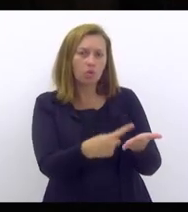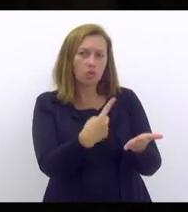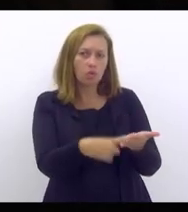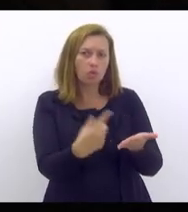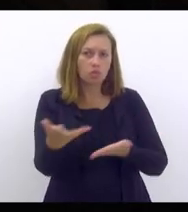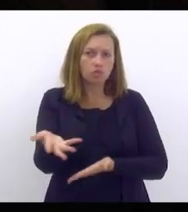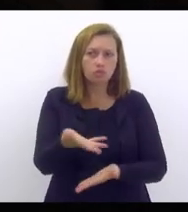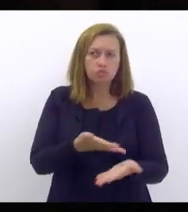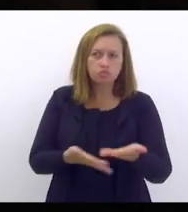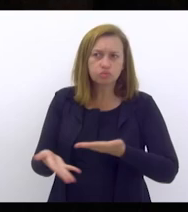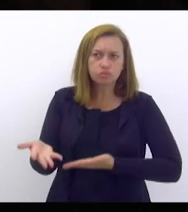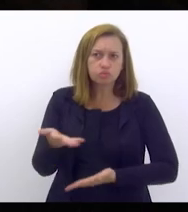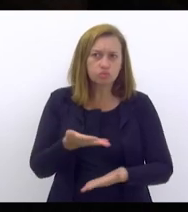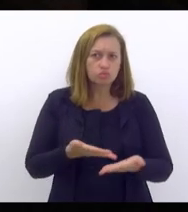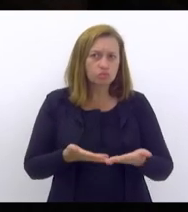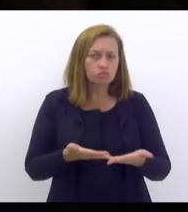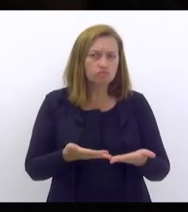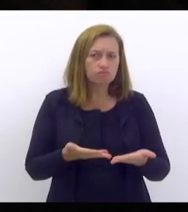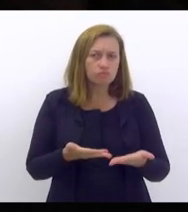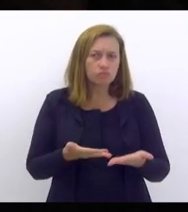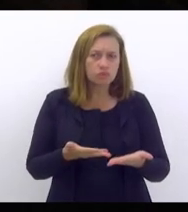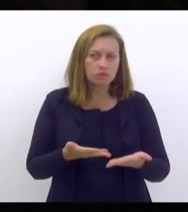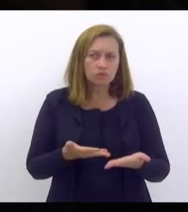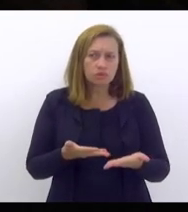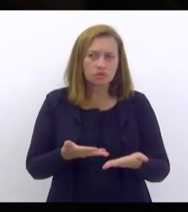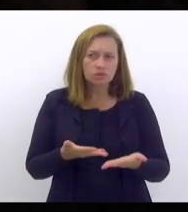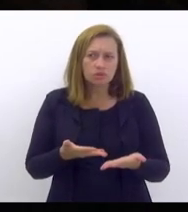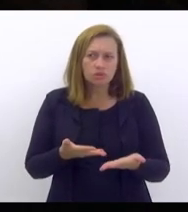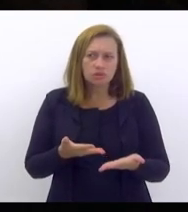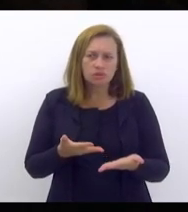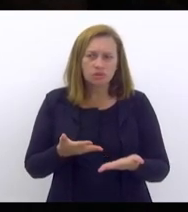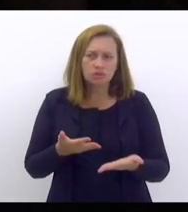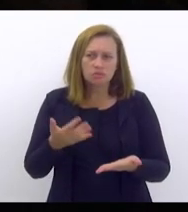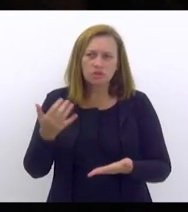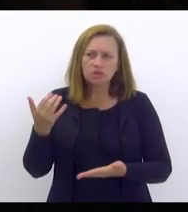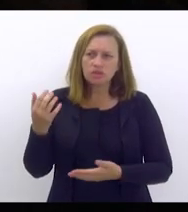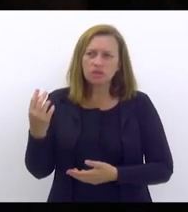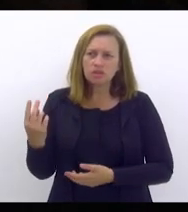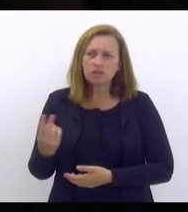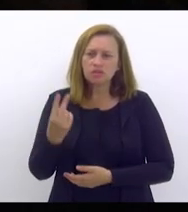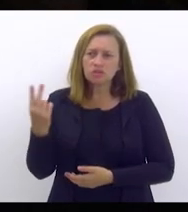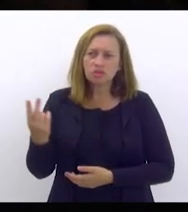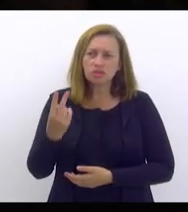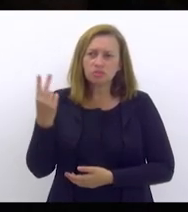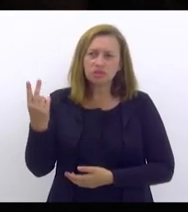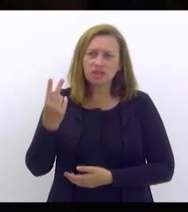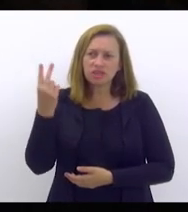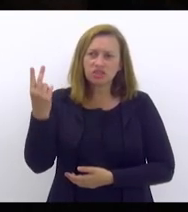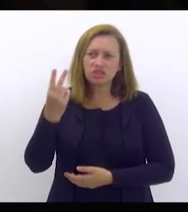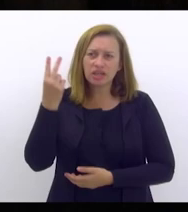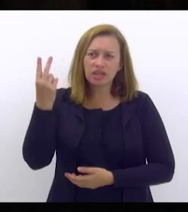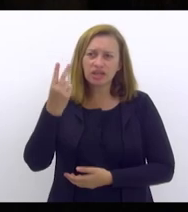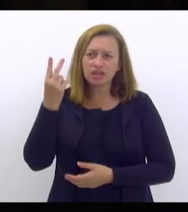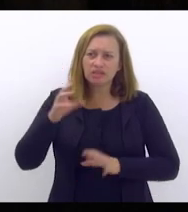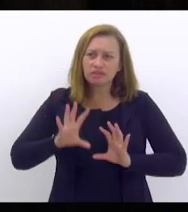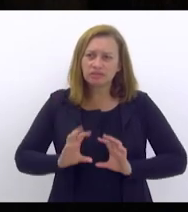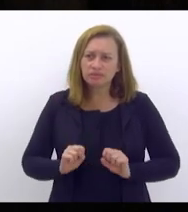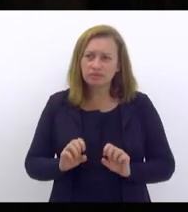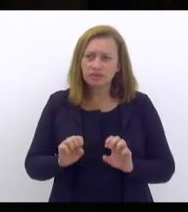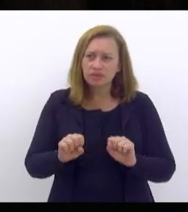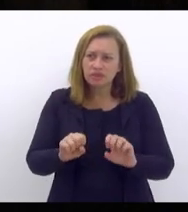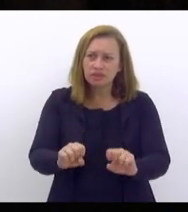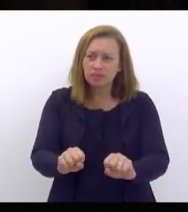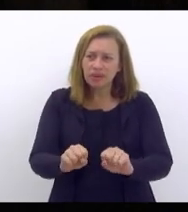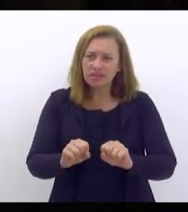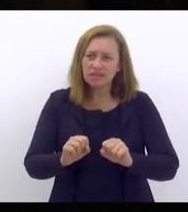cooperação, uma importante vitória da classe trabalhadora e do conjunto das catadoras e dos catadores, o acordo